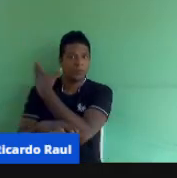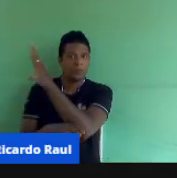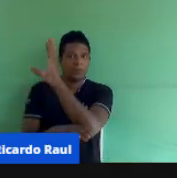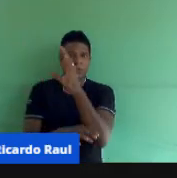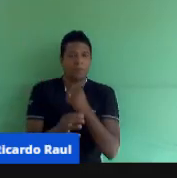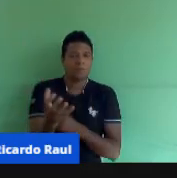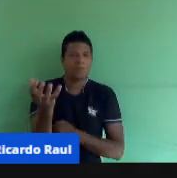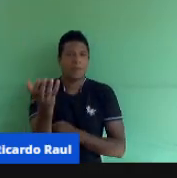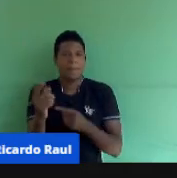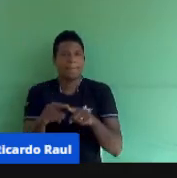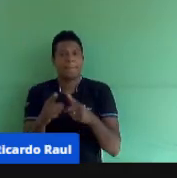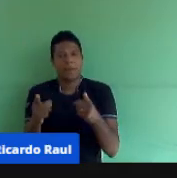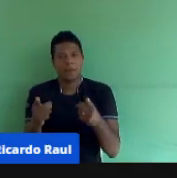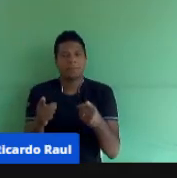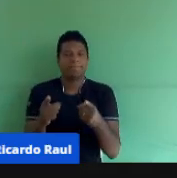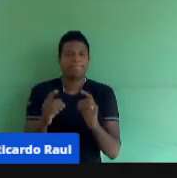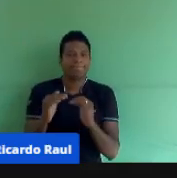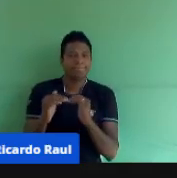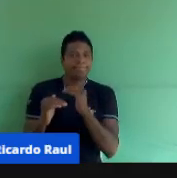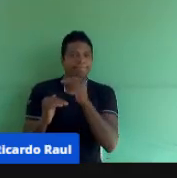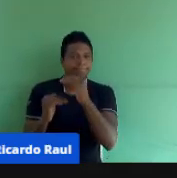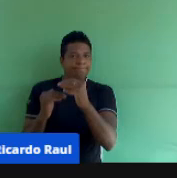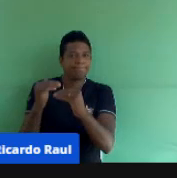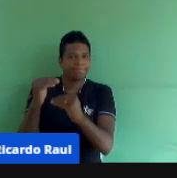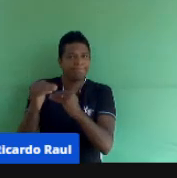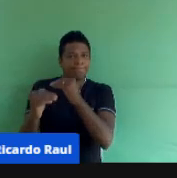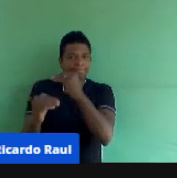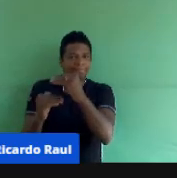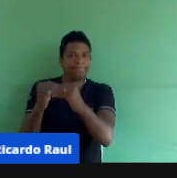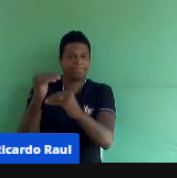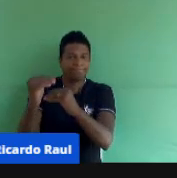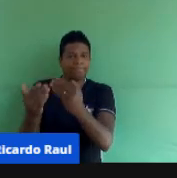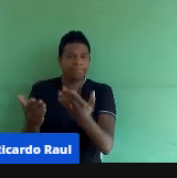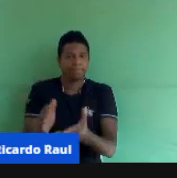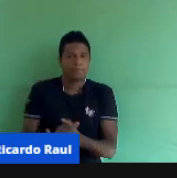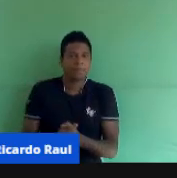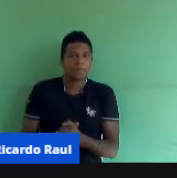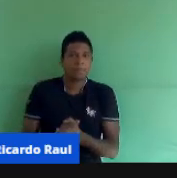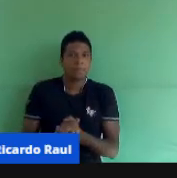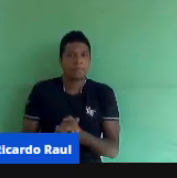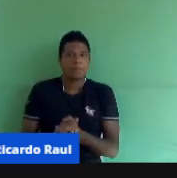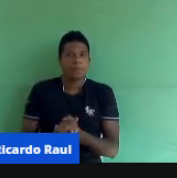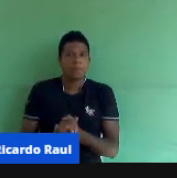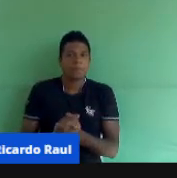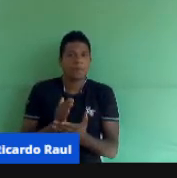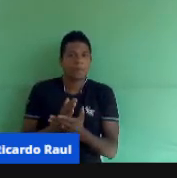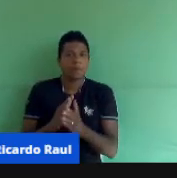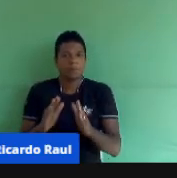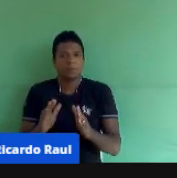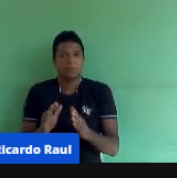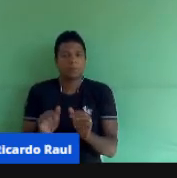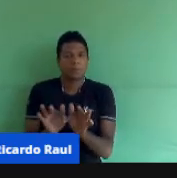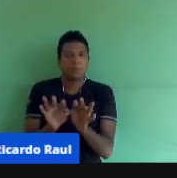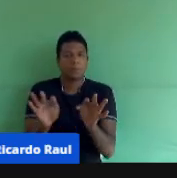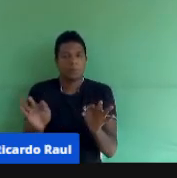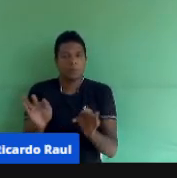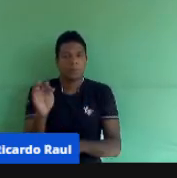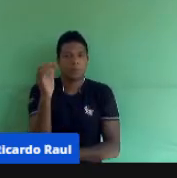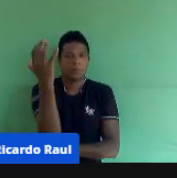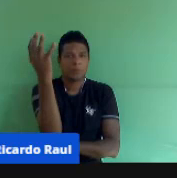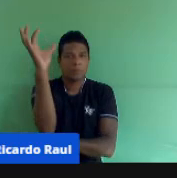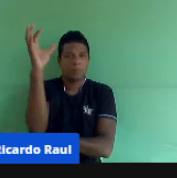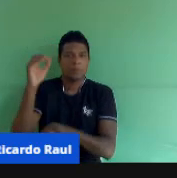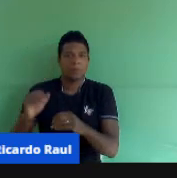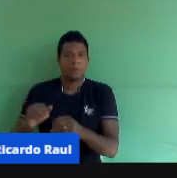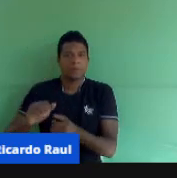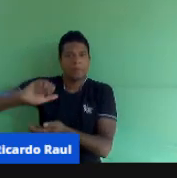verdade, mas é o que foi ocorrendo ao longo do tempo, né? Então, a gente precisa romper com essa visão simplista de educação ambiental, fecha a torneira, joga